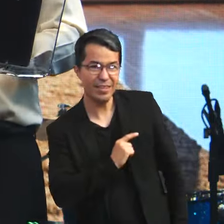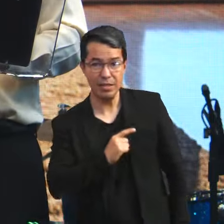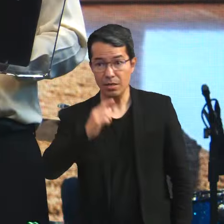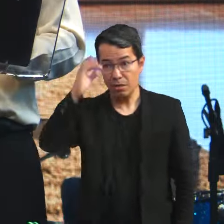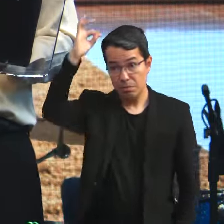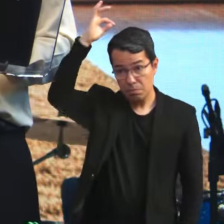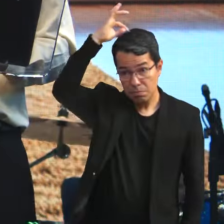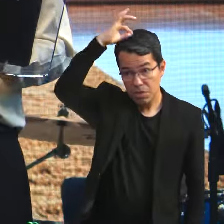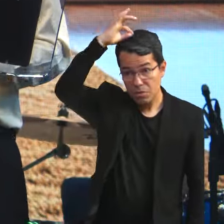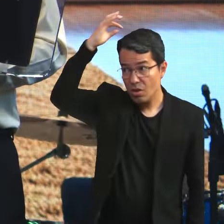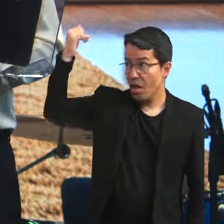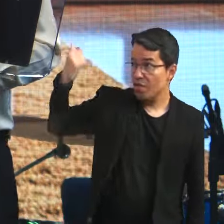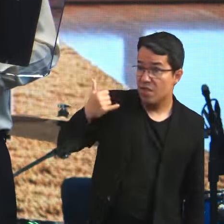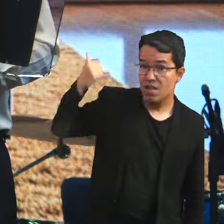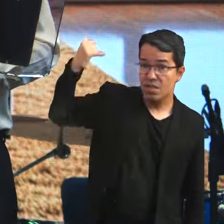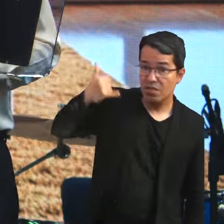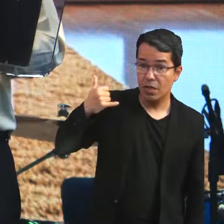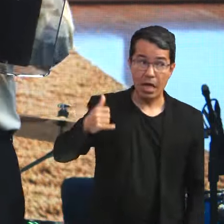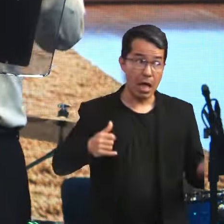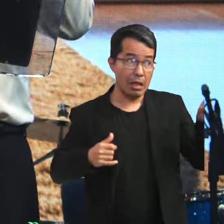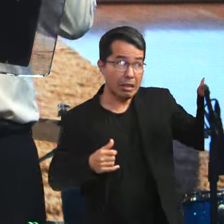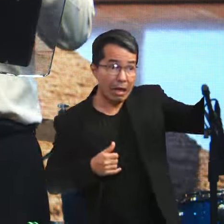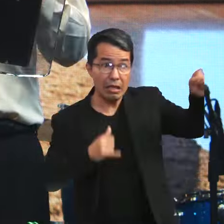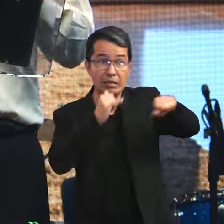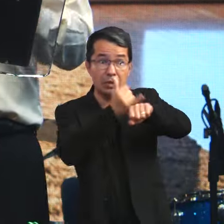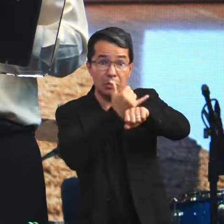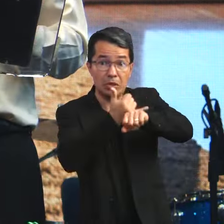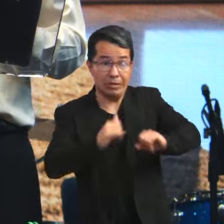diz que esar tribulações